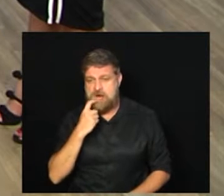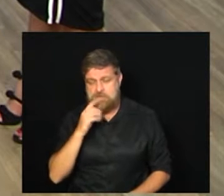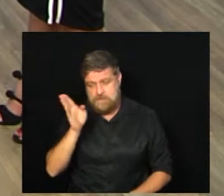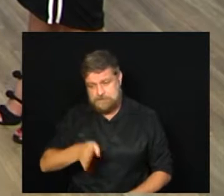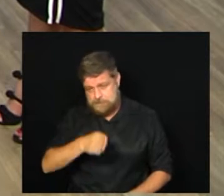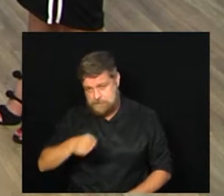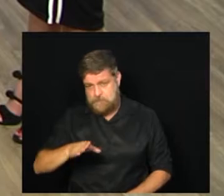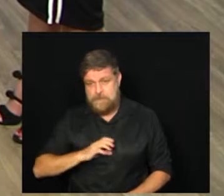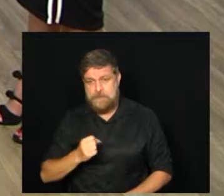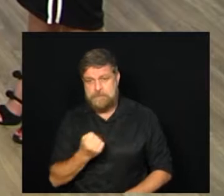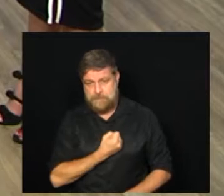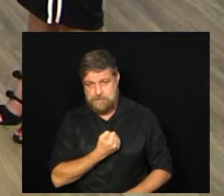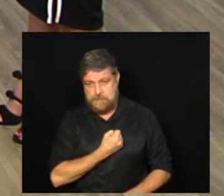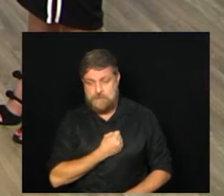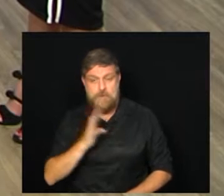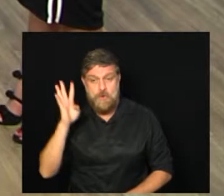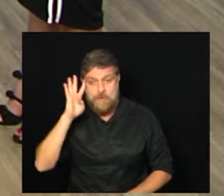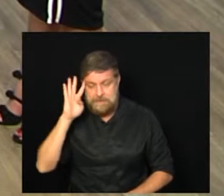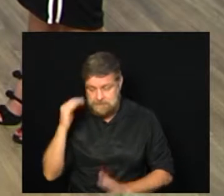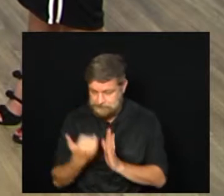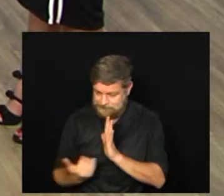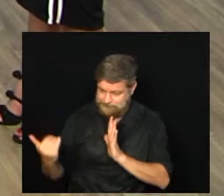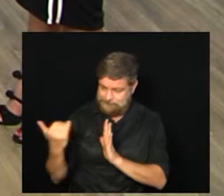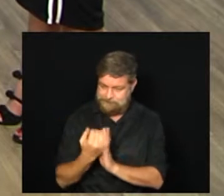este número agora, na última quarta-feira,